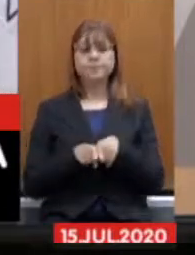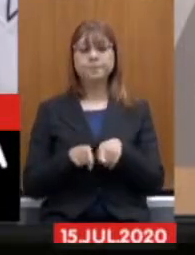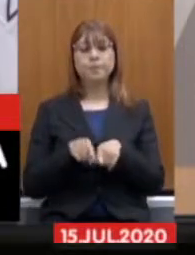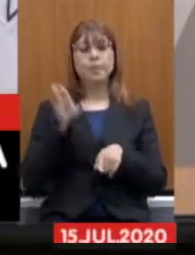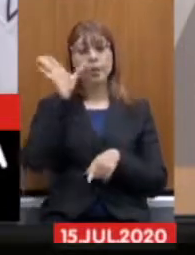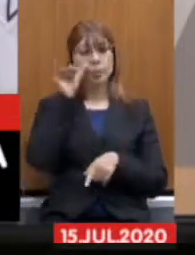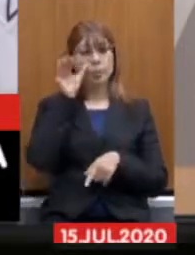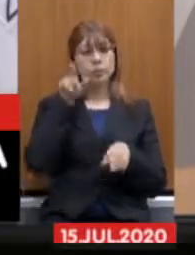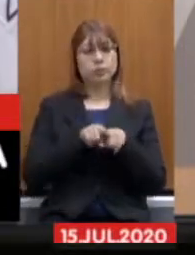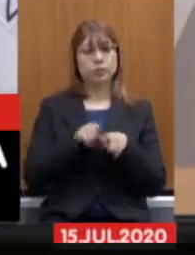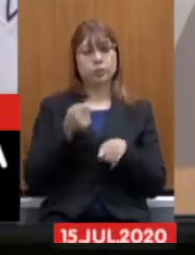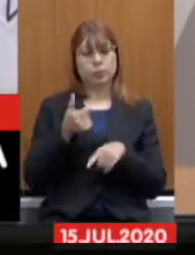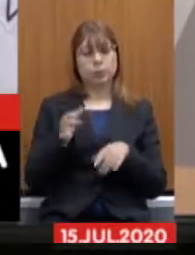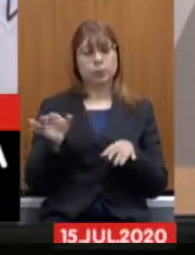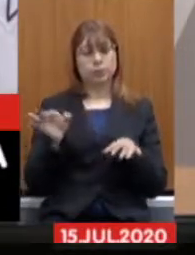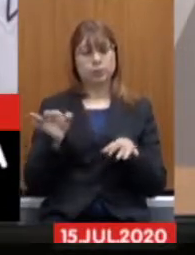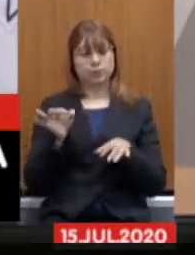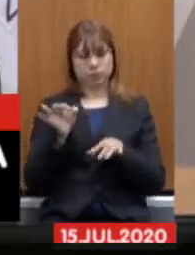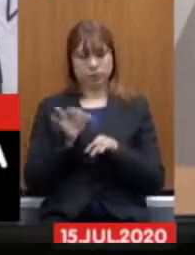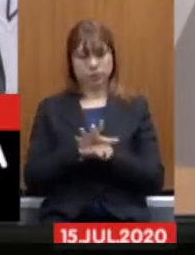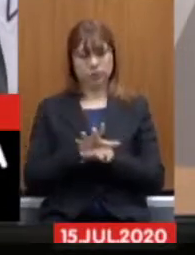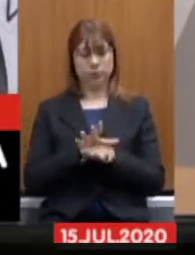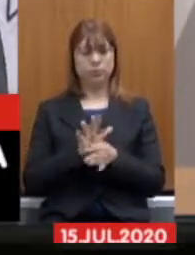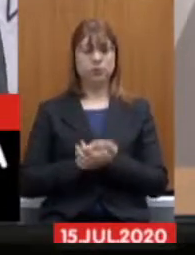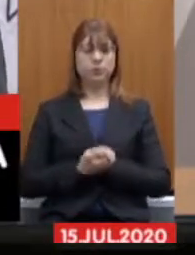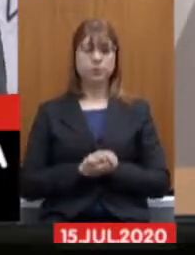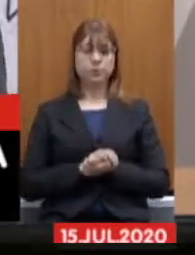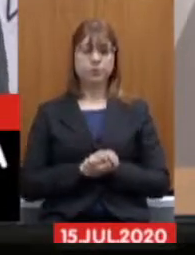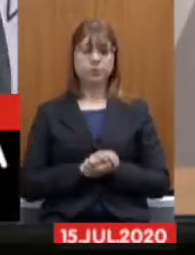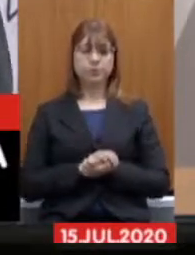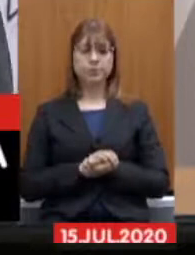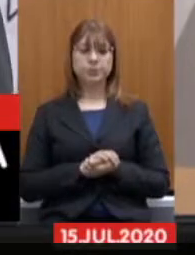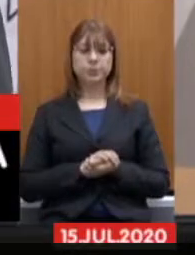observação já caminhando para as considerações finais